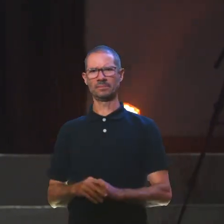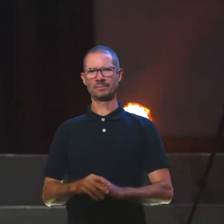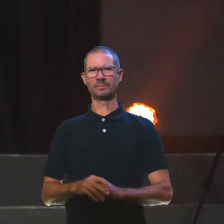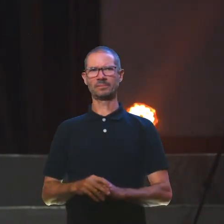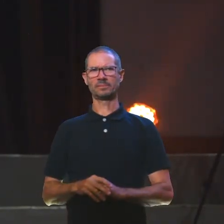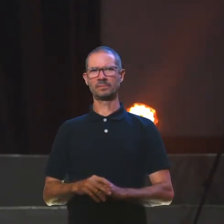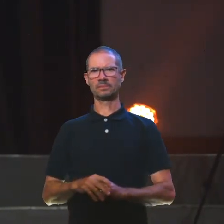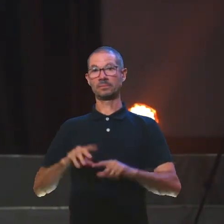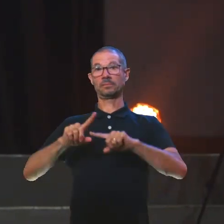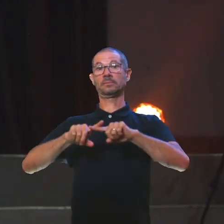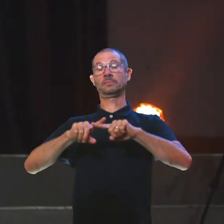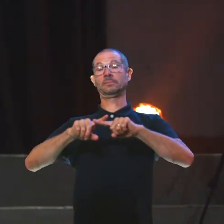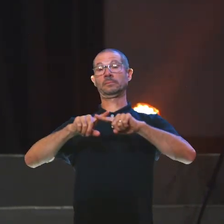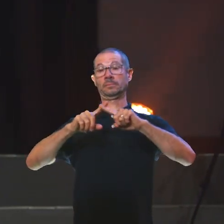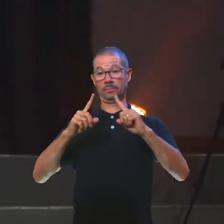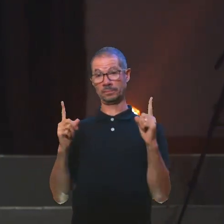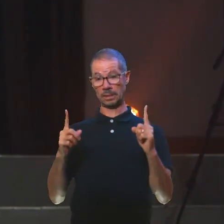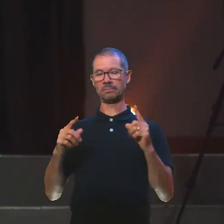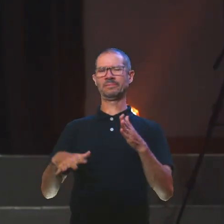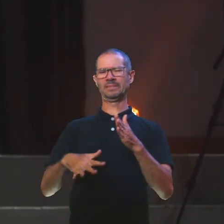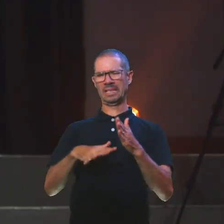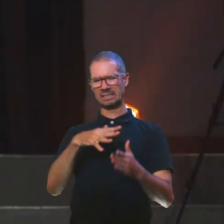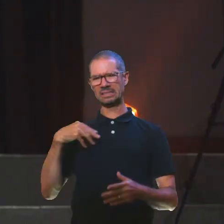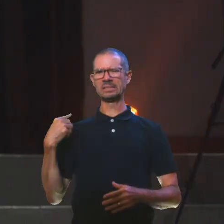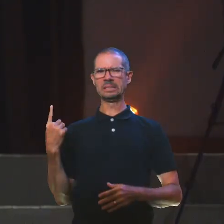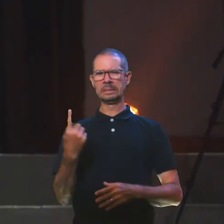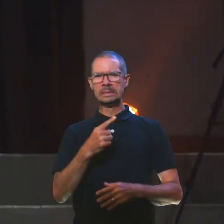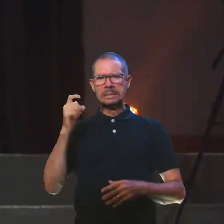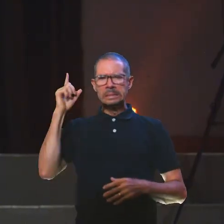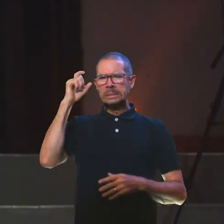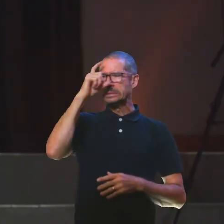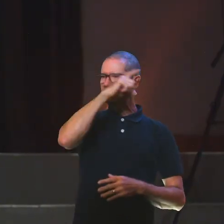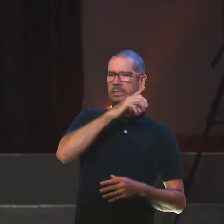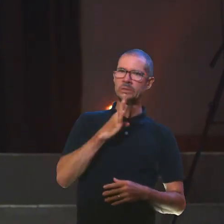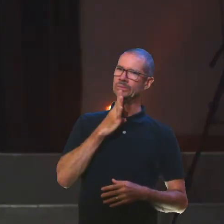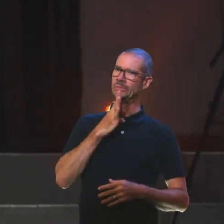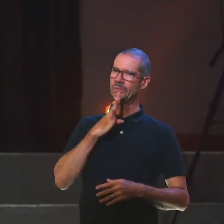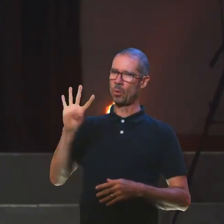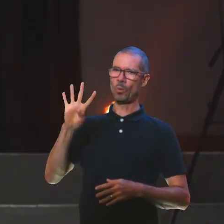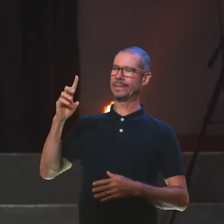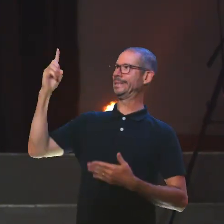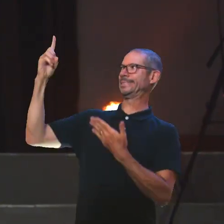Mas é tão difícil para nós porque muitas vezes a nossa maior dificuldade é que a gente não conhece o nosso Pai.